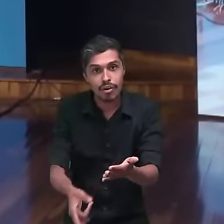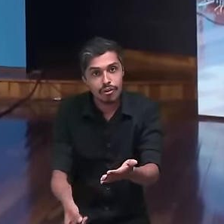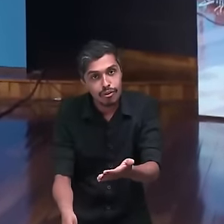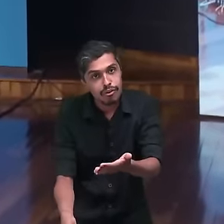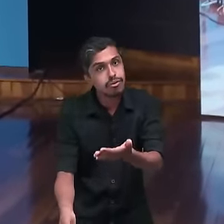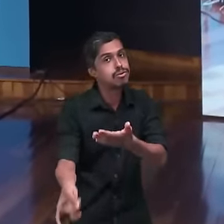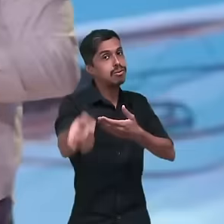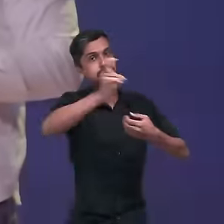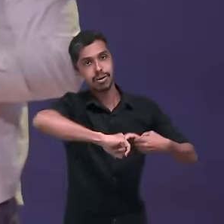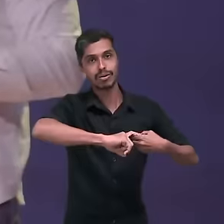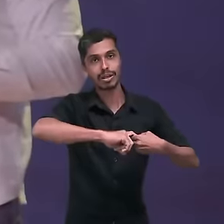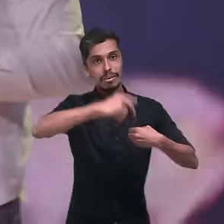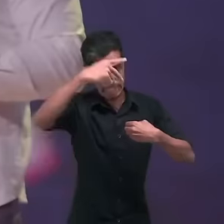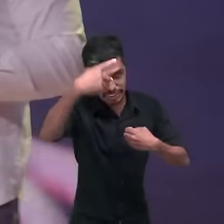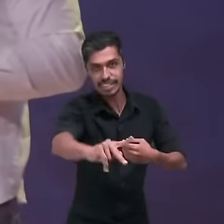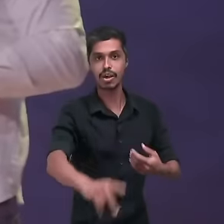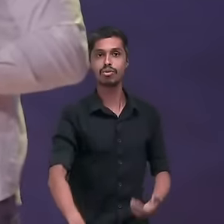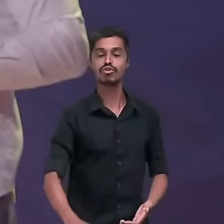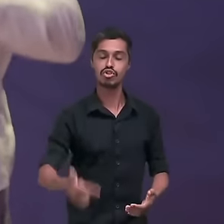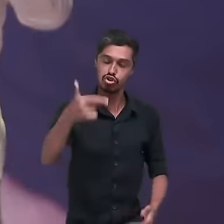mão.